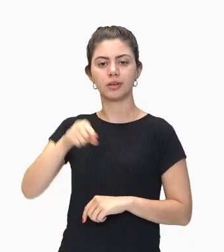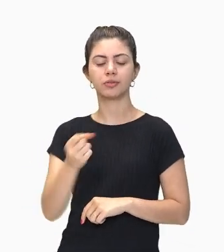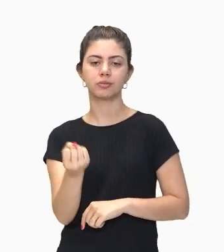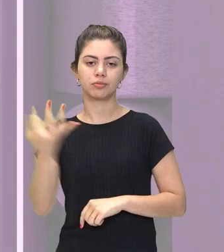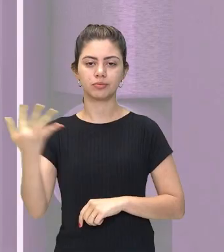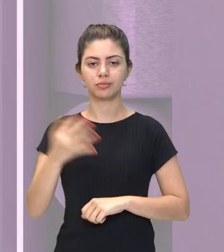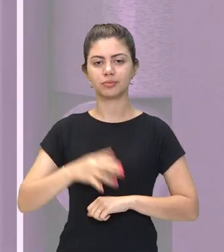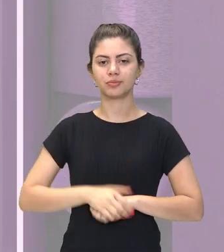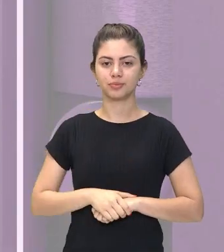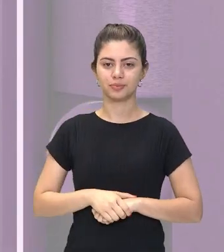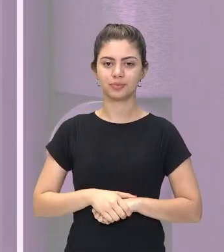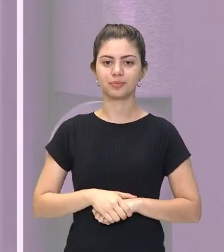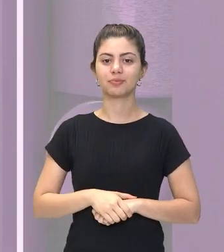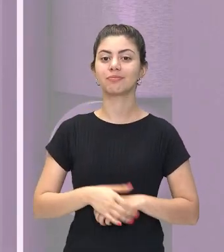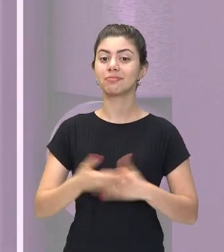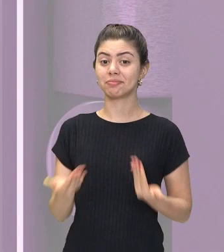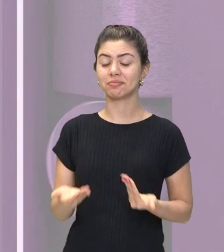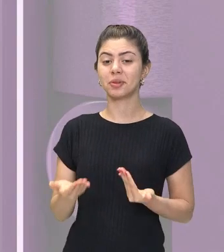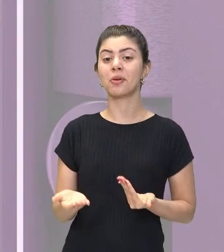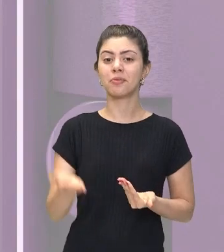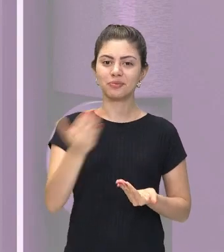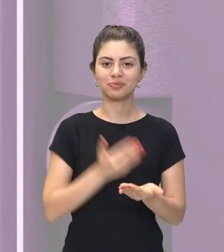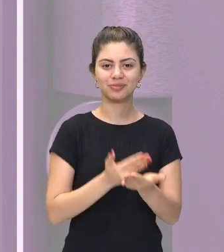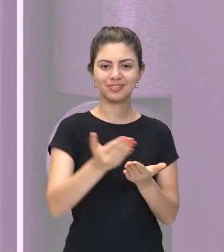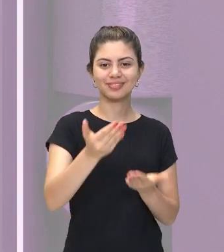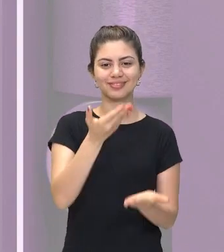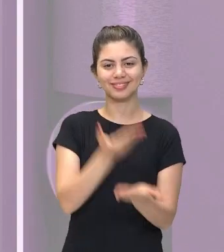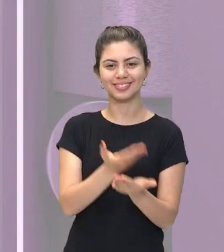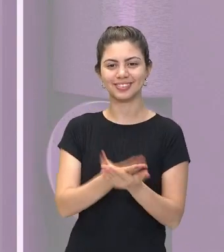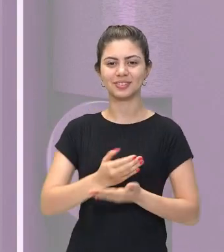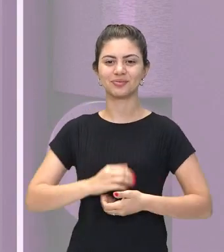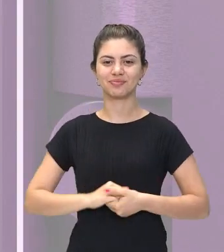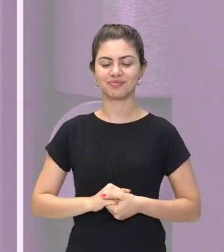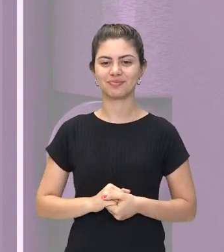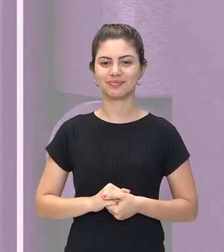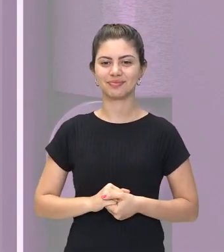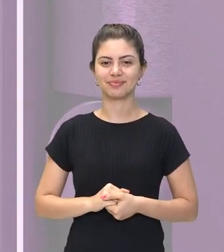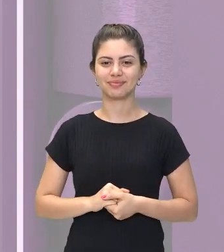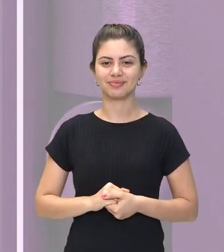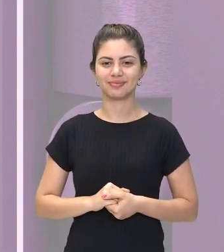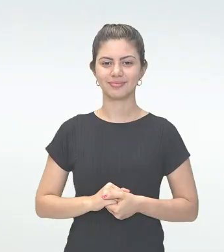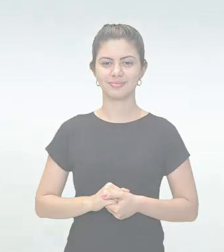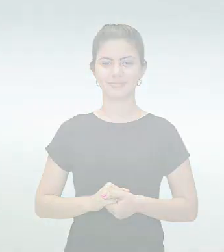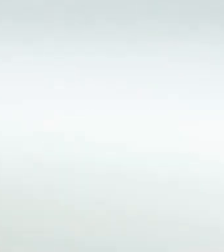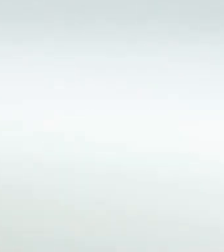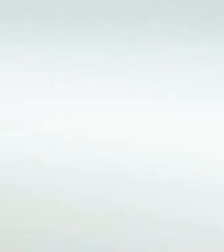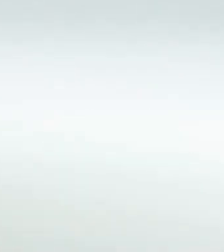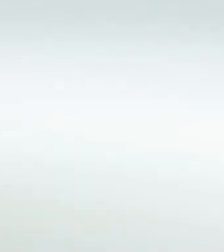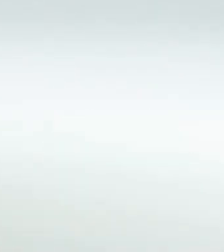números decimais. Então, pessoal, sem mais delongas, vamos à nossa aula.